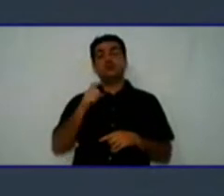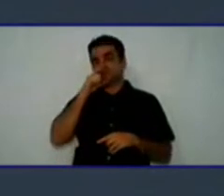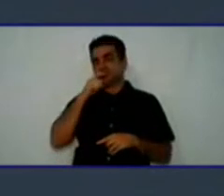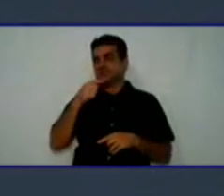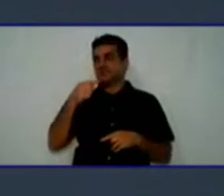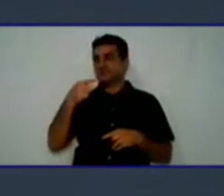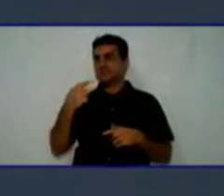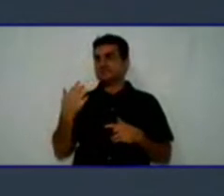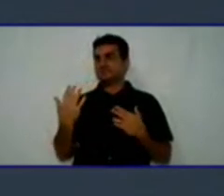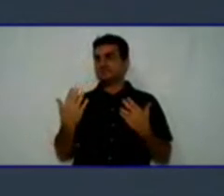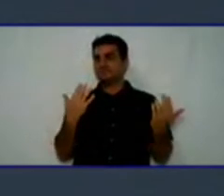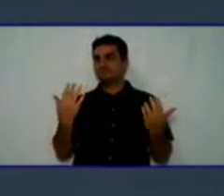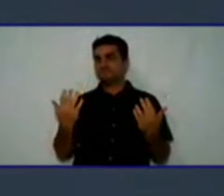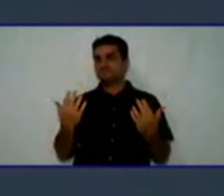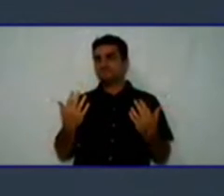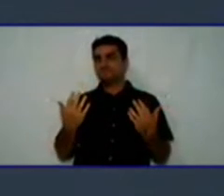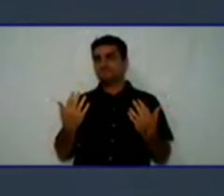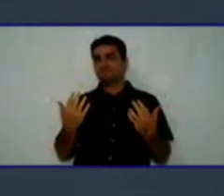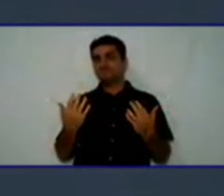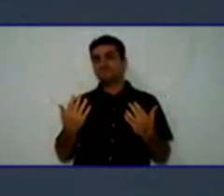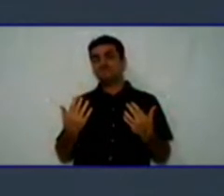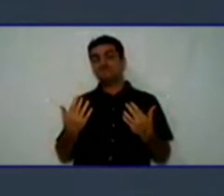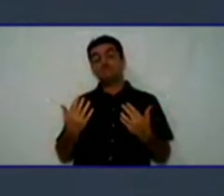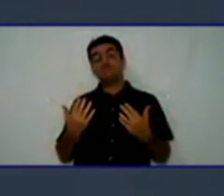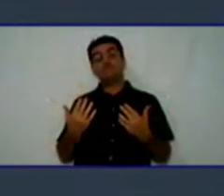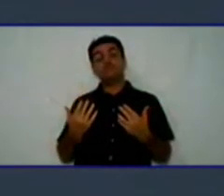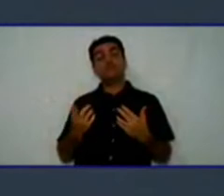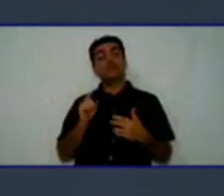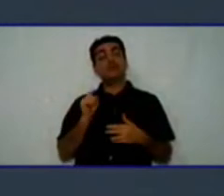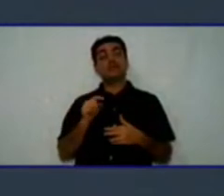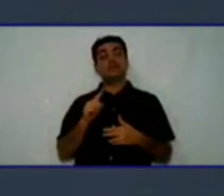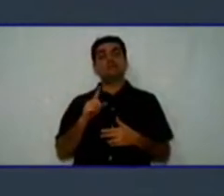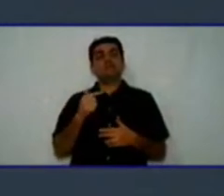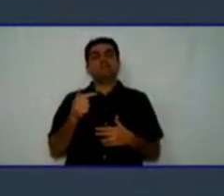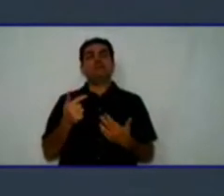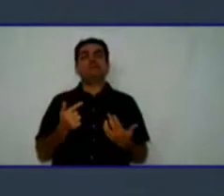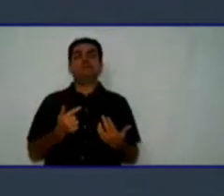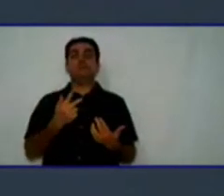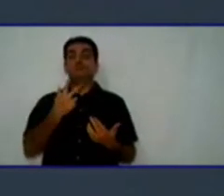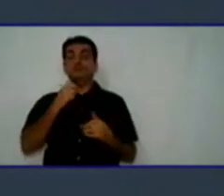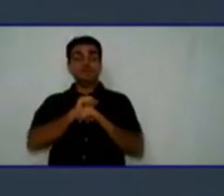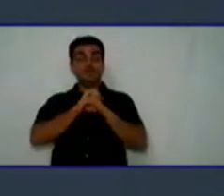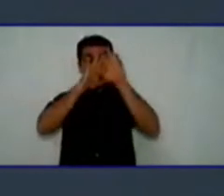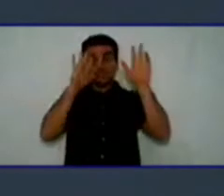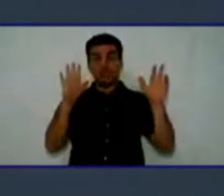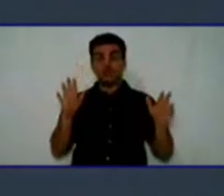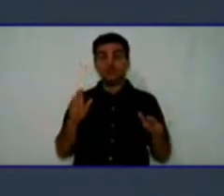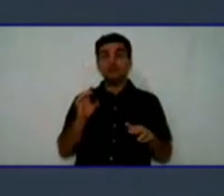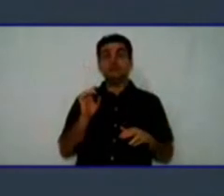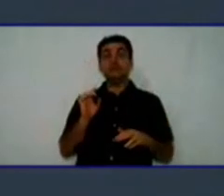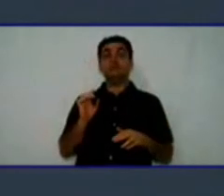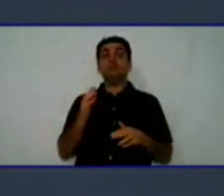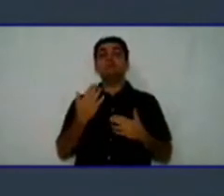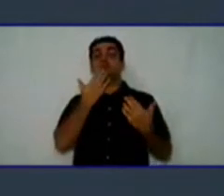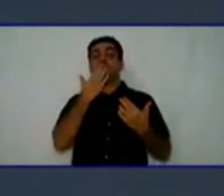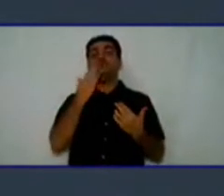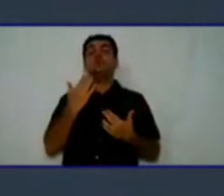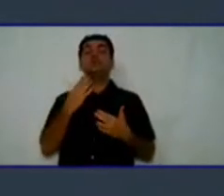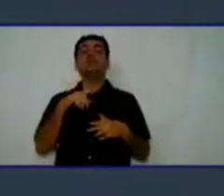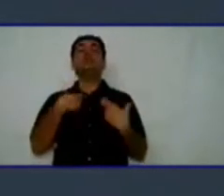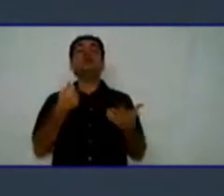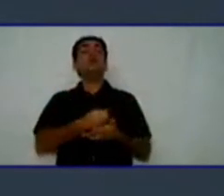faz alusão justamente ao fato de que não estaria perfectibilizada sequer a